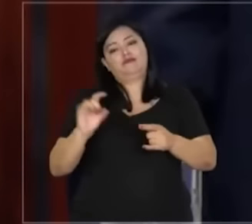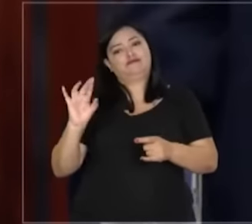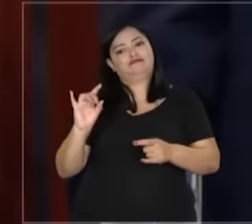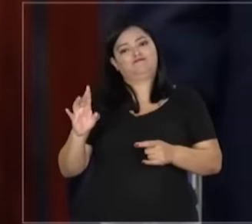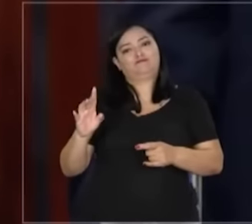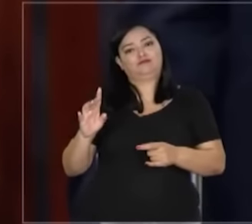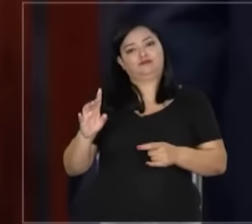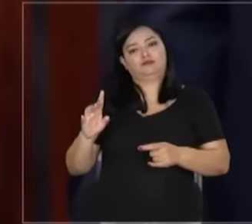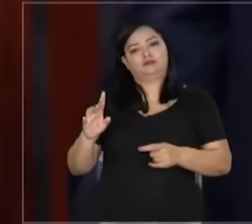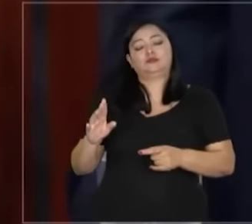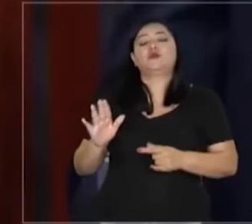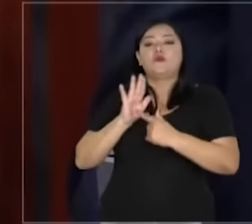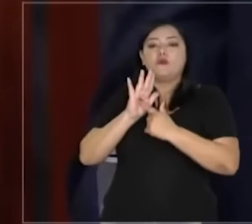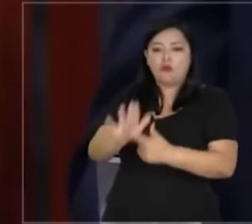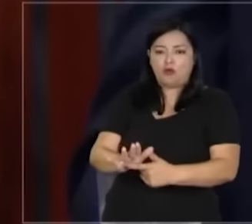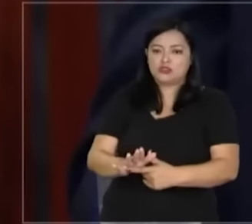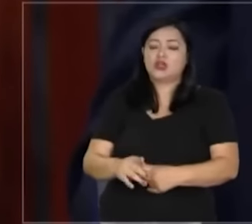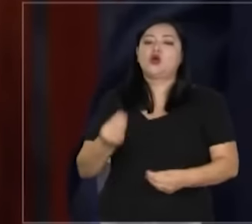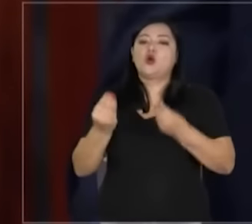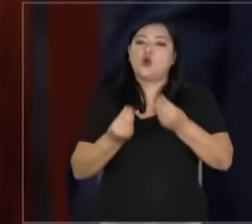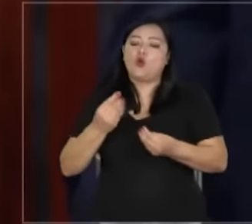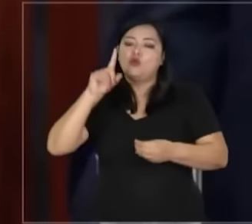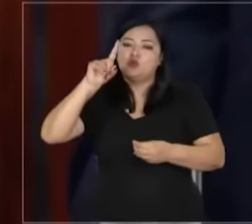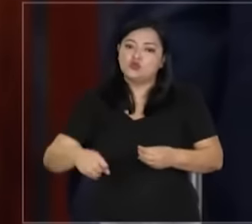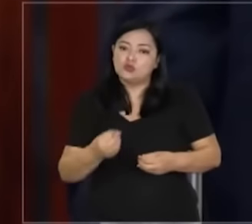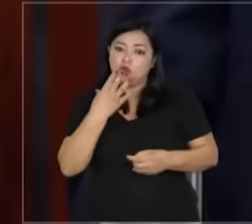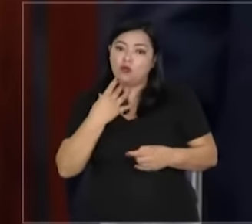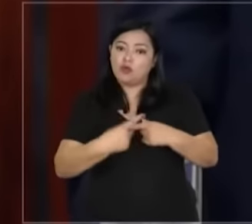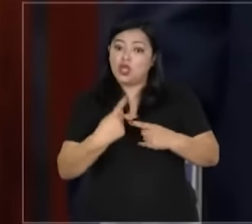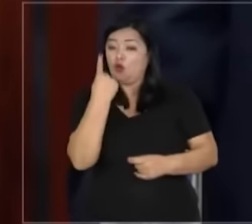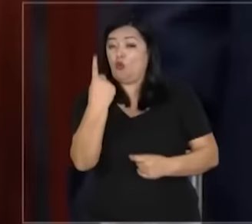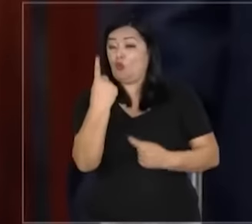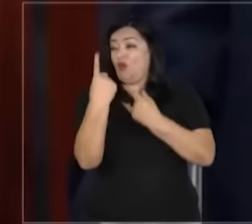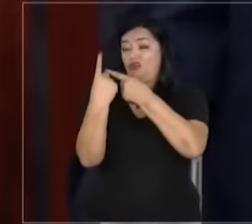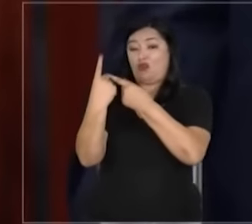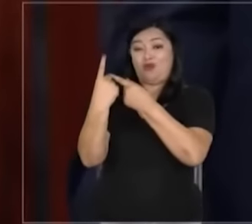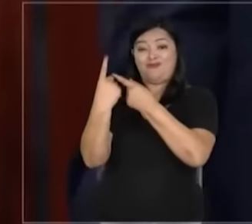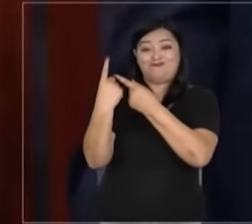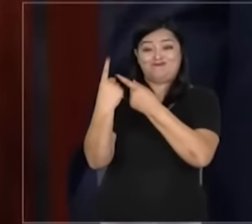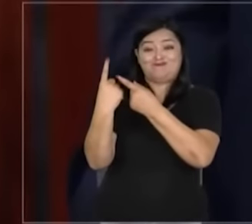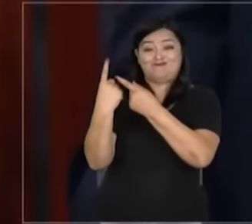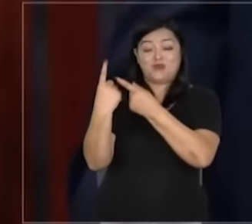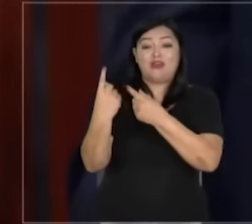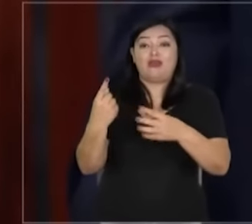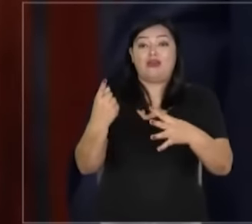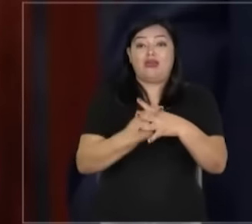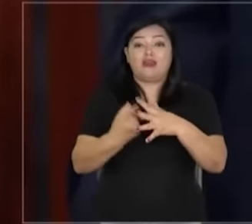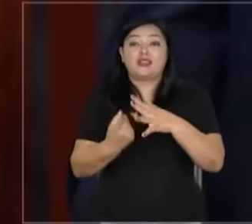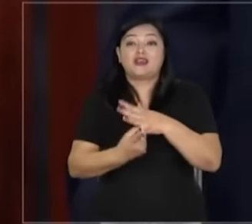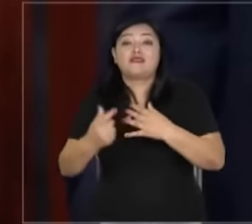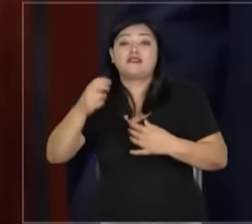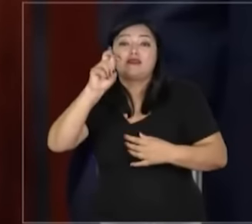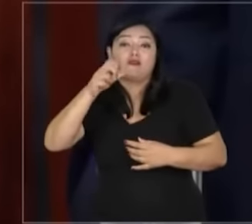um atestado do êxito da Justiça Eleitoral. Um caso de 51 municípios com mais de